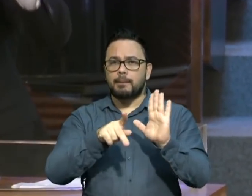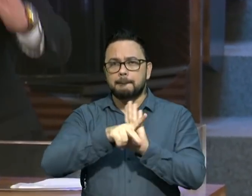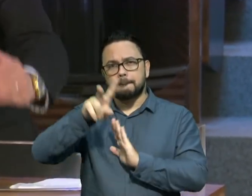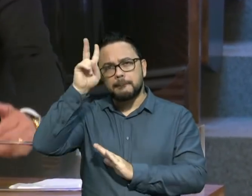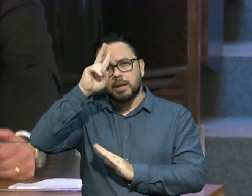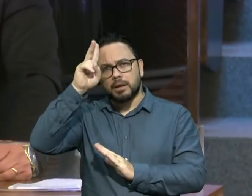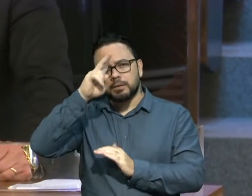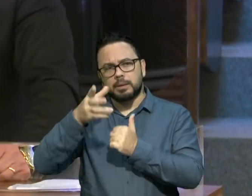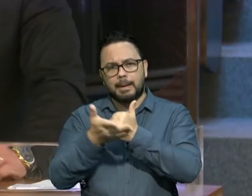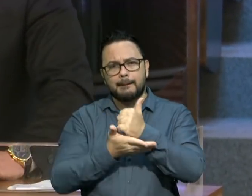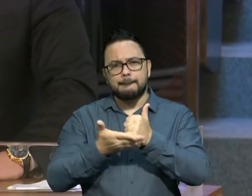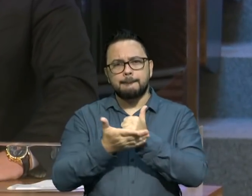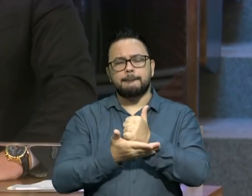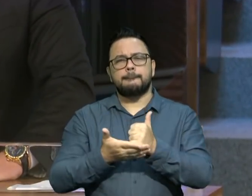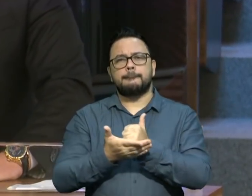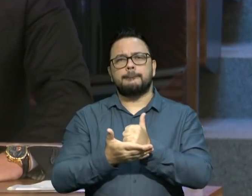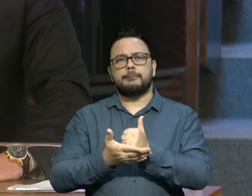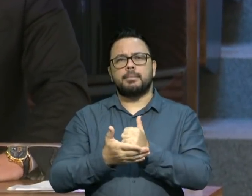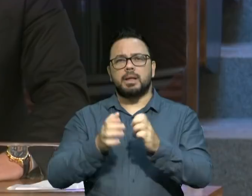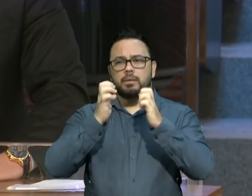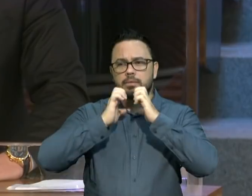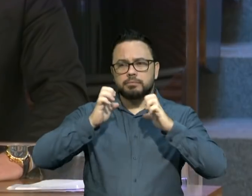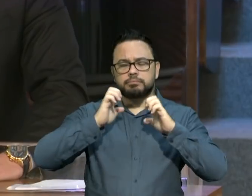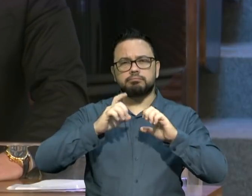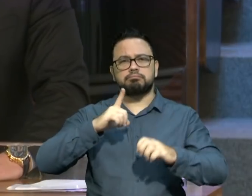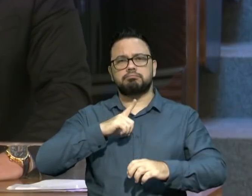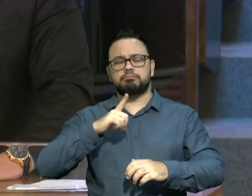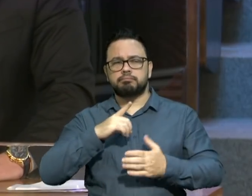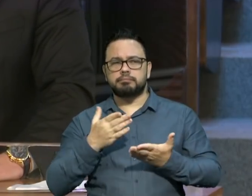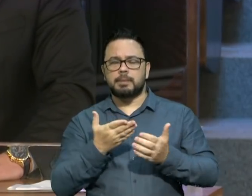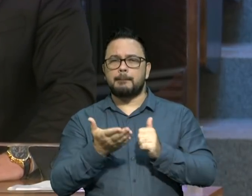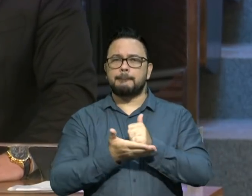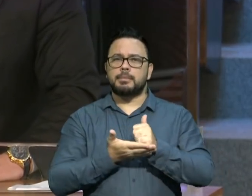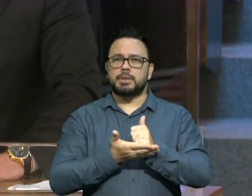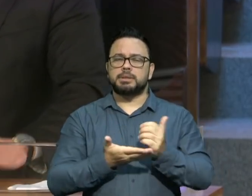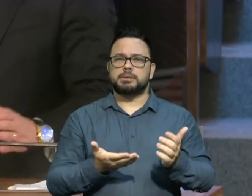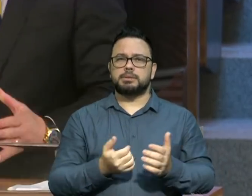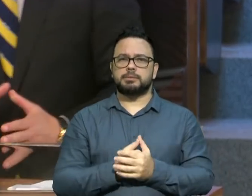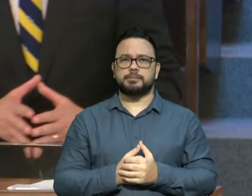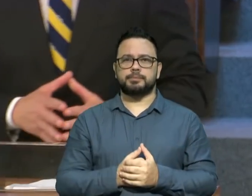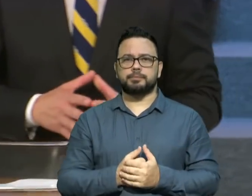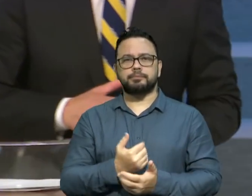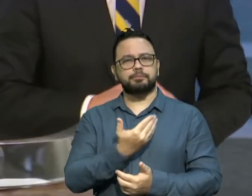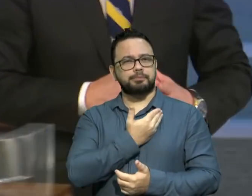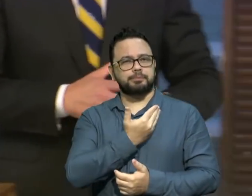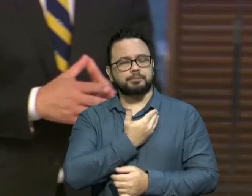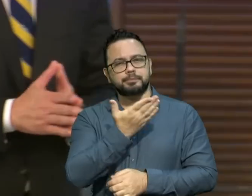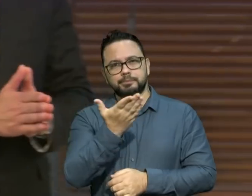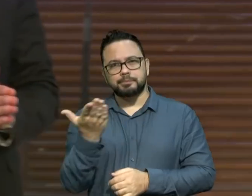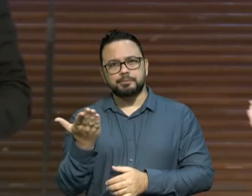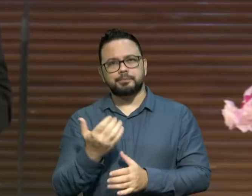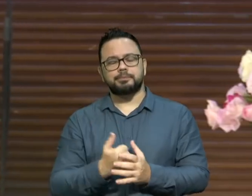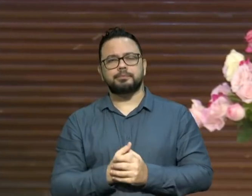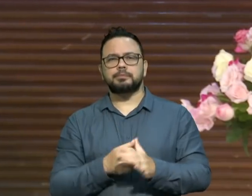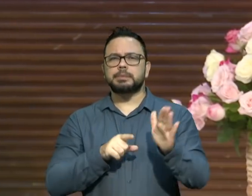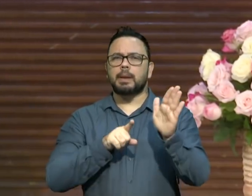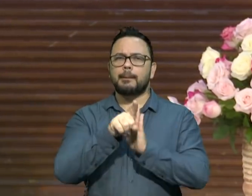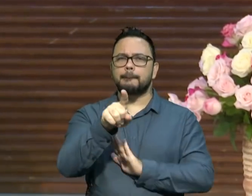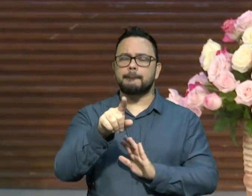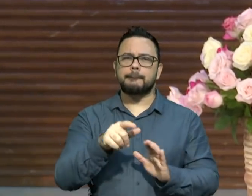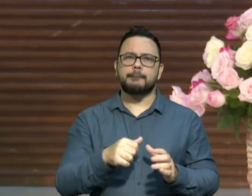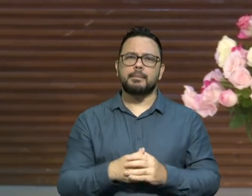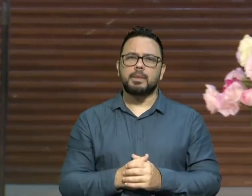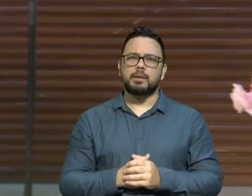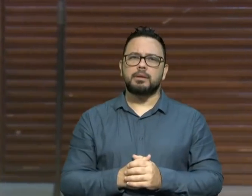fundamentais Nos quais Evangelho se encontra amparado querido irmão deixa eu perguntar uma coisa para você